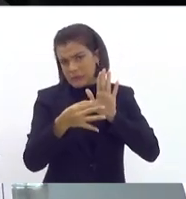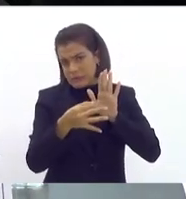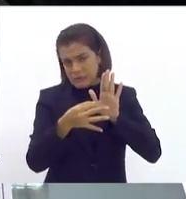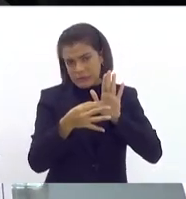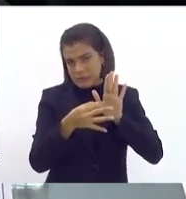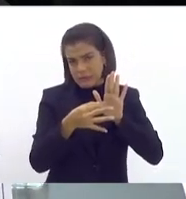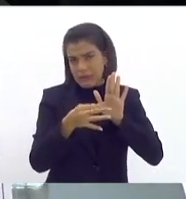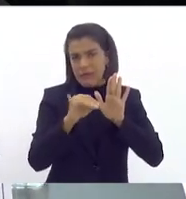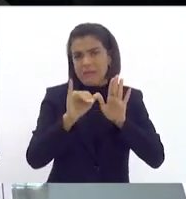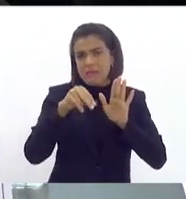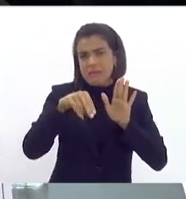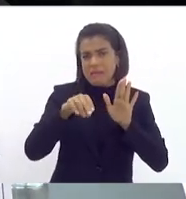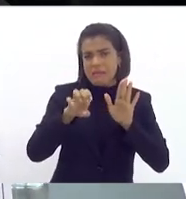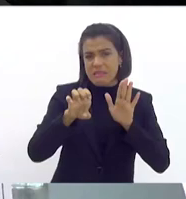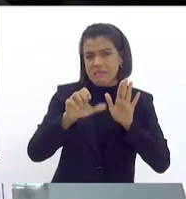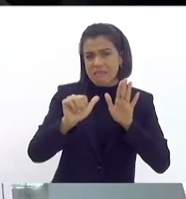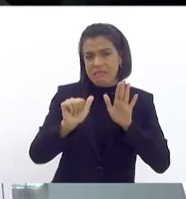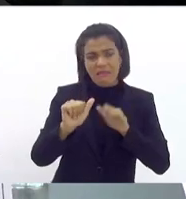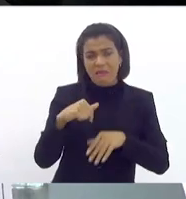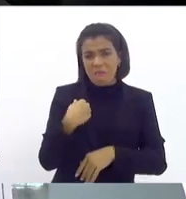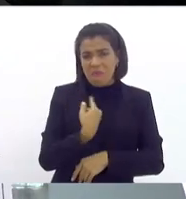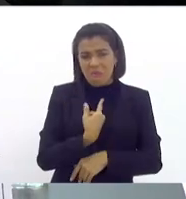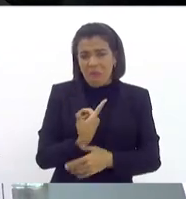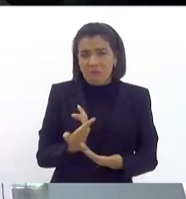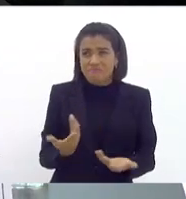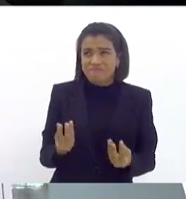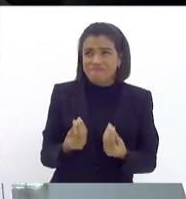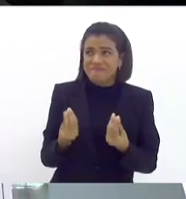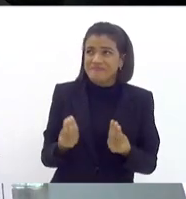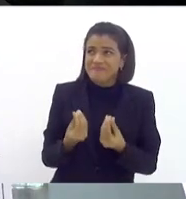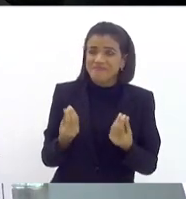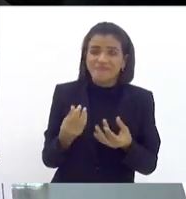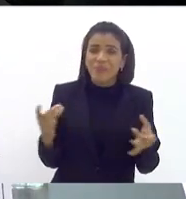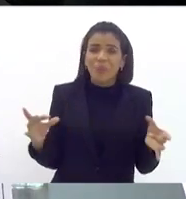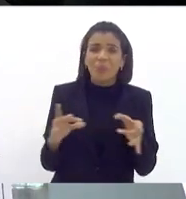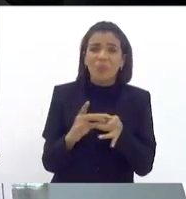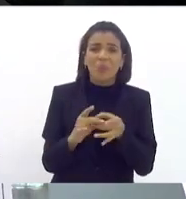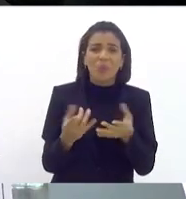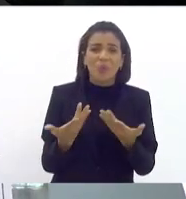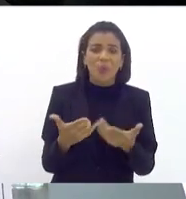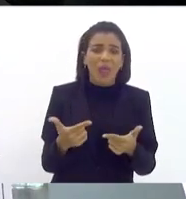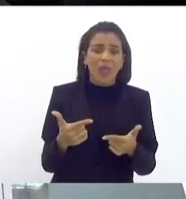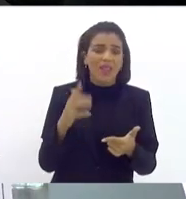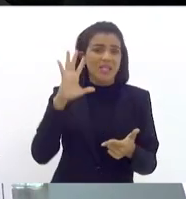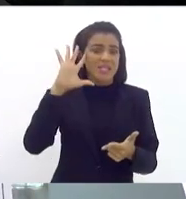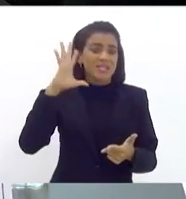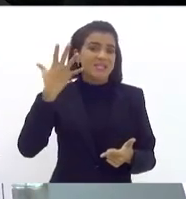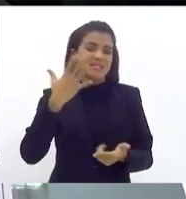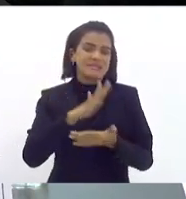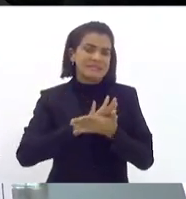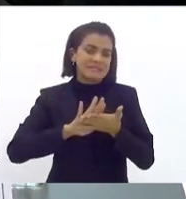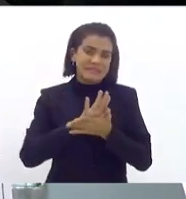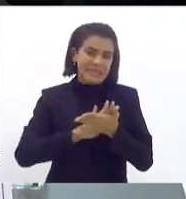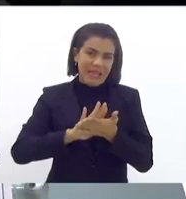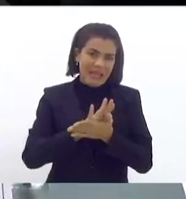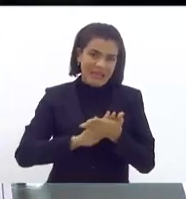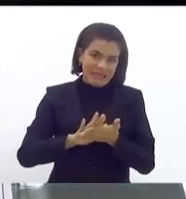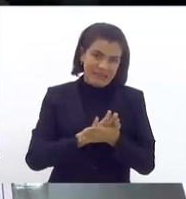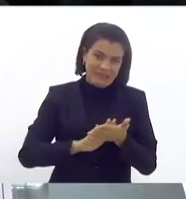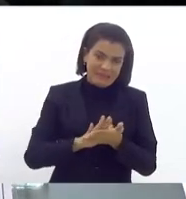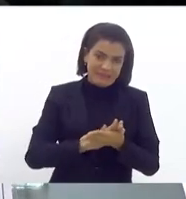parecer do INEA, para nós, não tem um condão de decidir absolutamente nada, é um